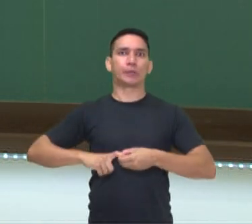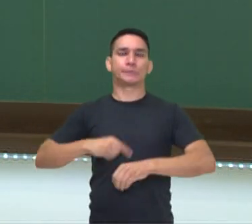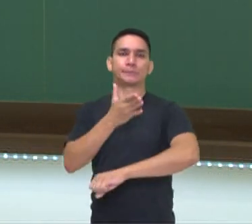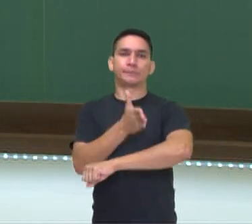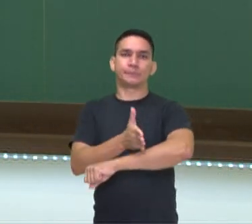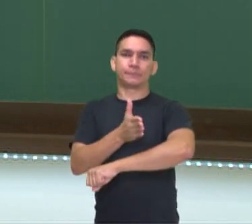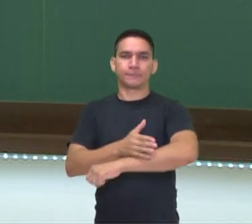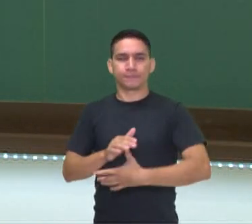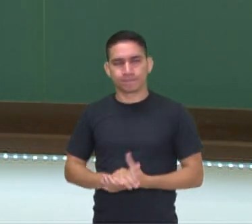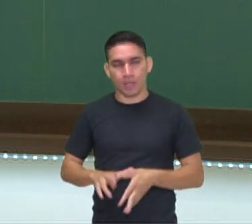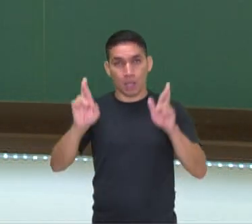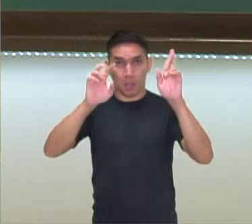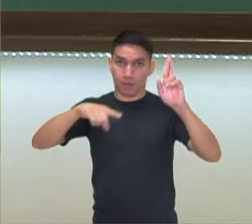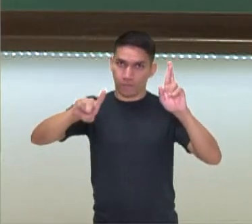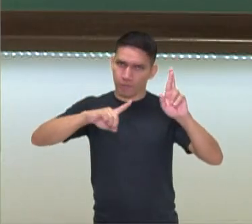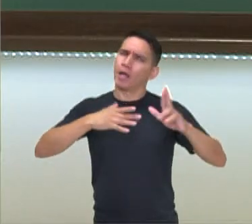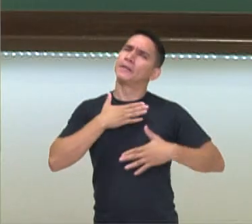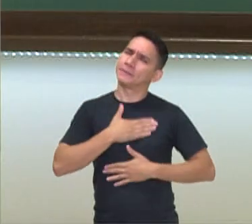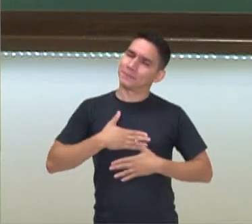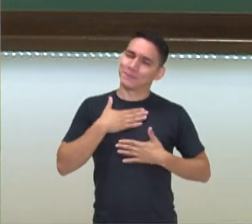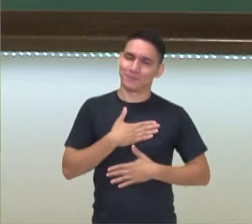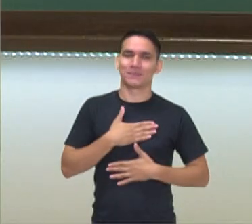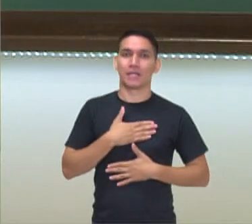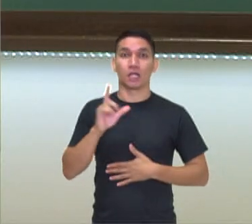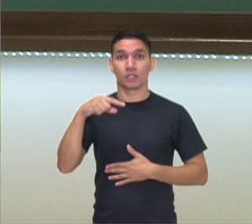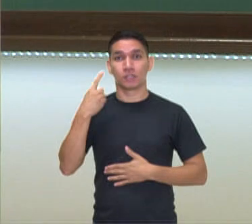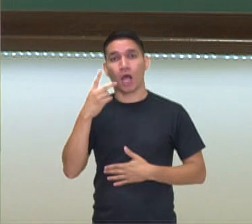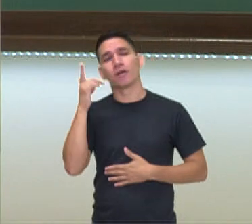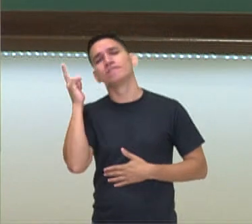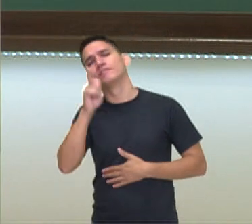Média. Espero que você realmente tenha gostado e a gente